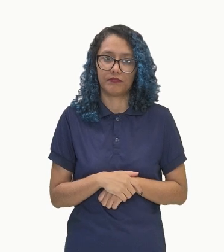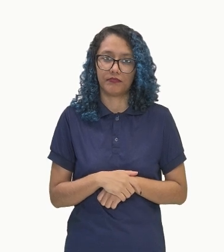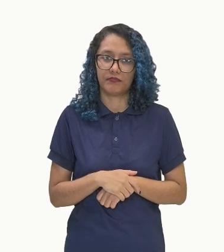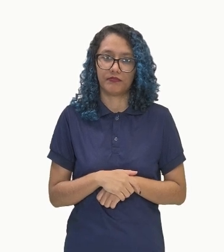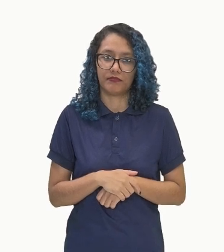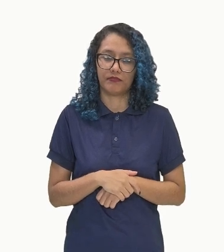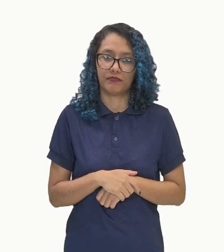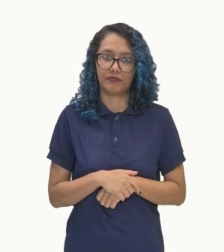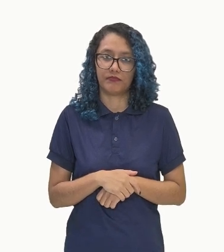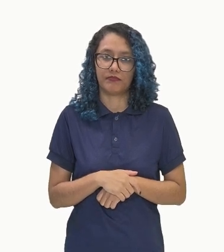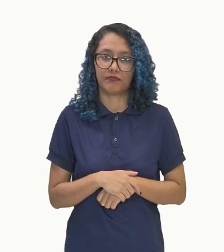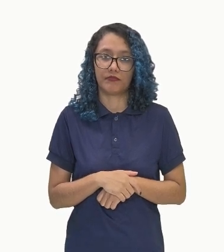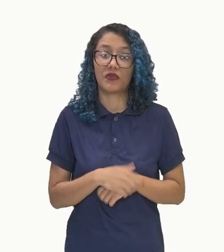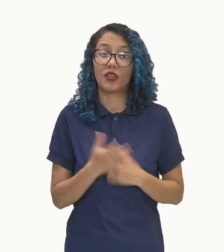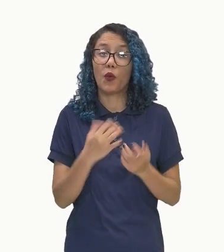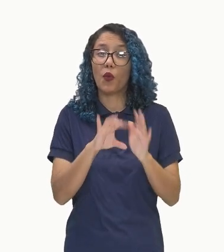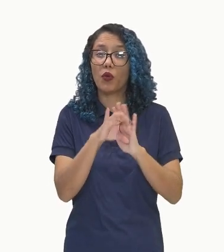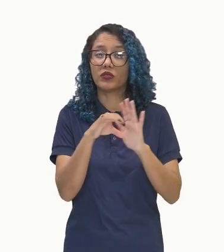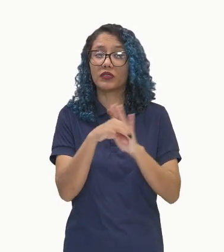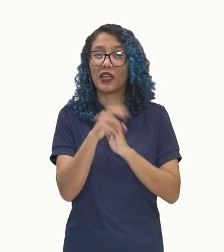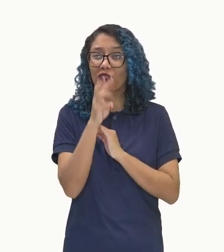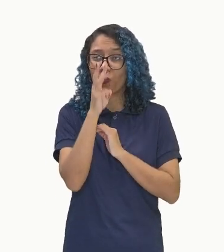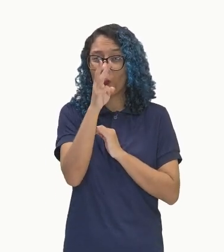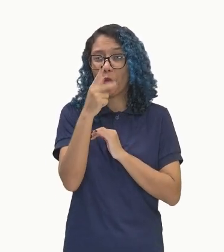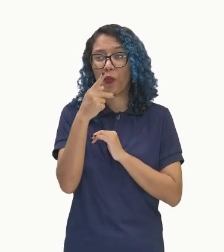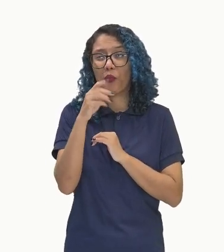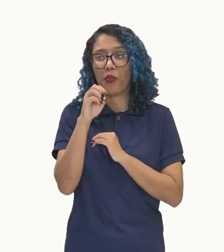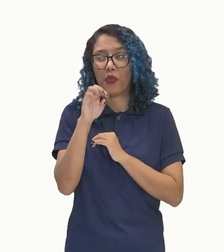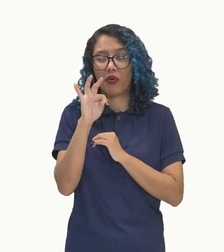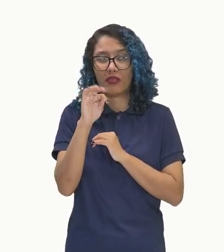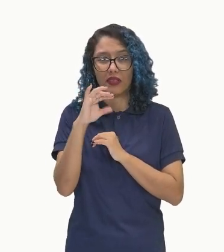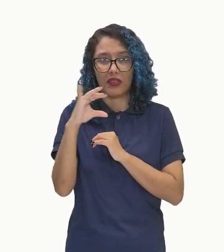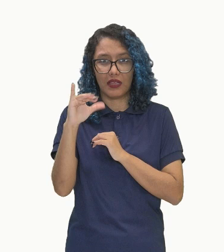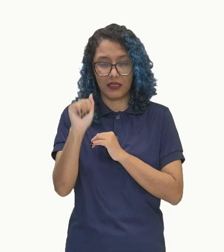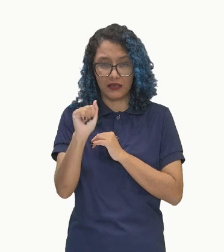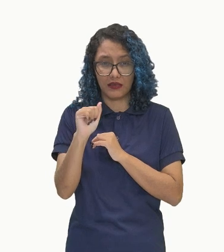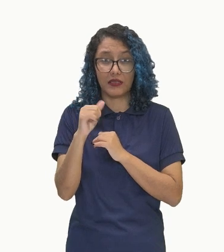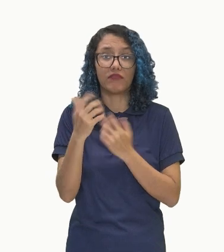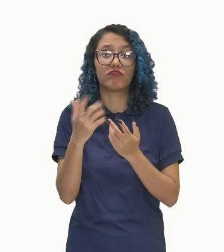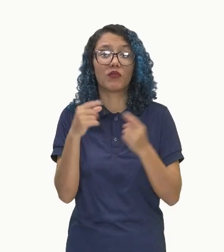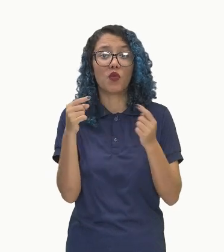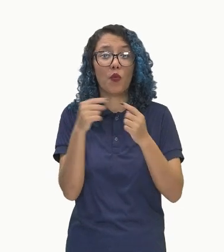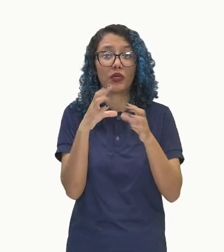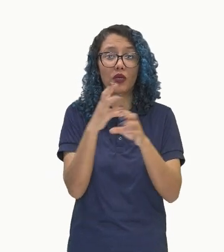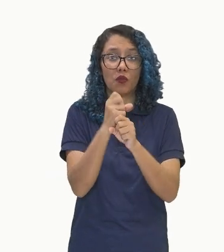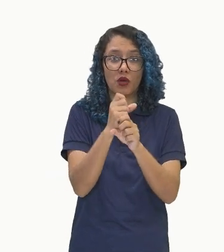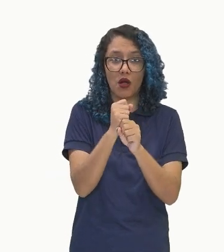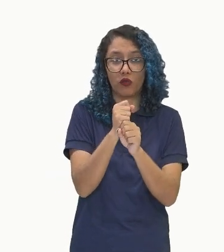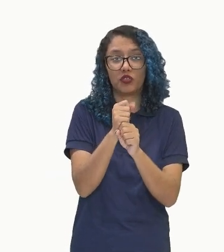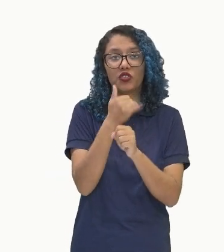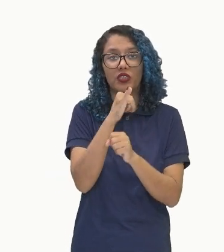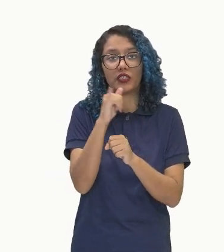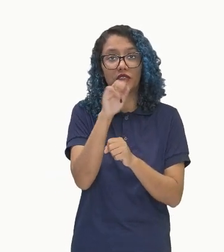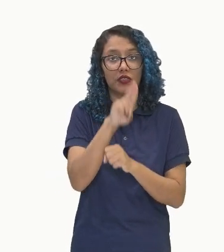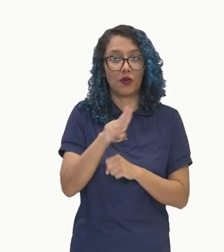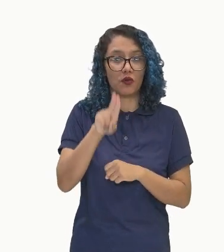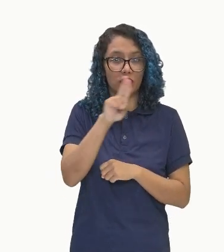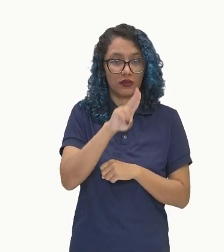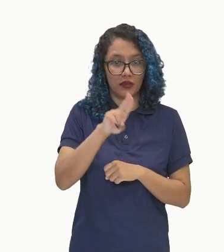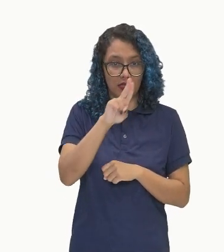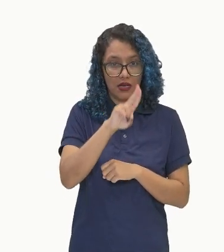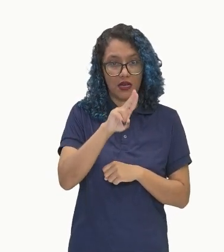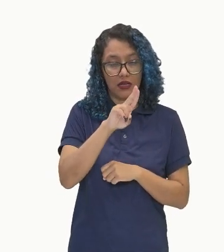de energia elétrica concedida ou consumida por unidade de tempo, ou seja,